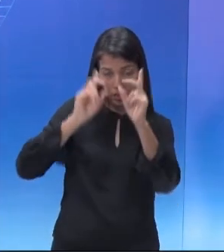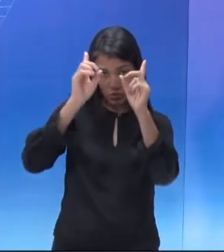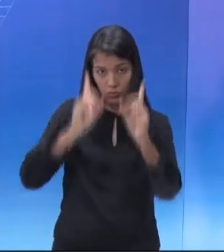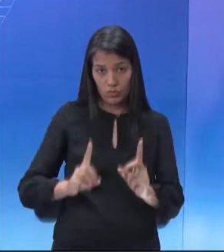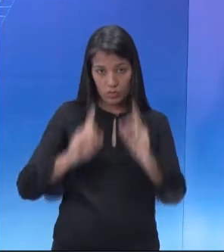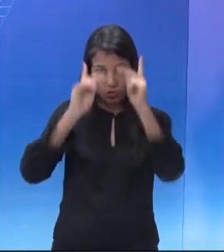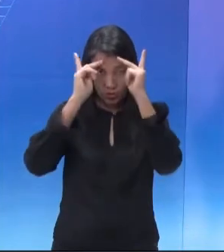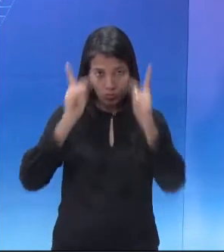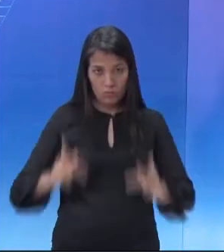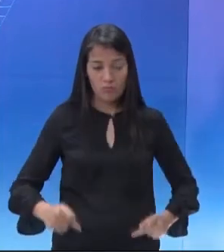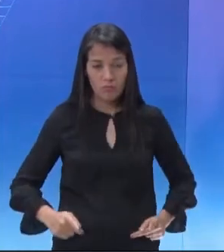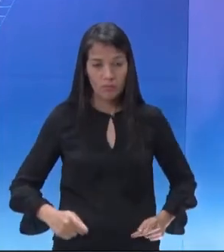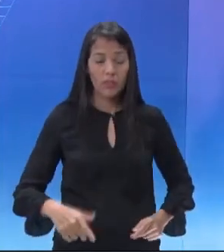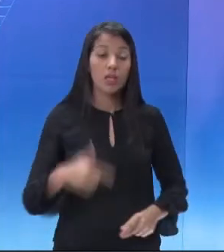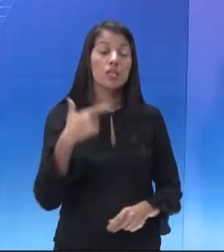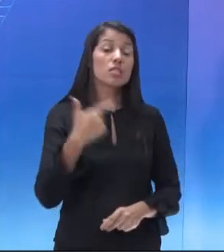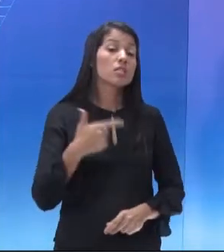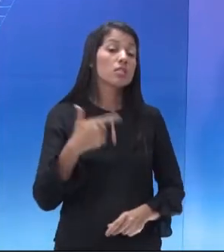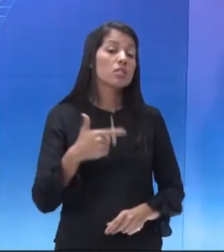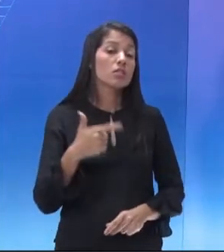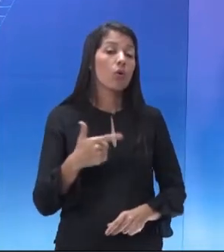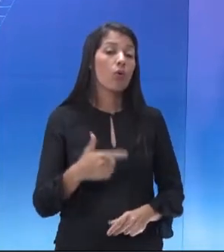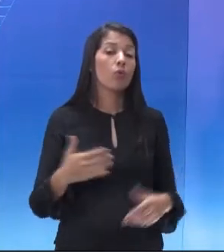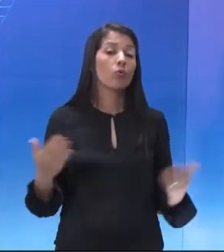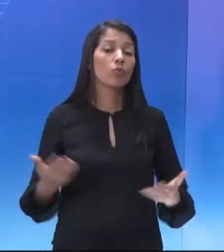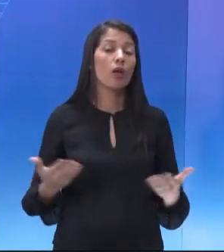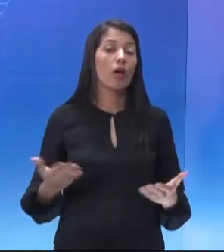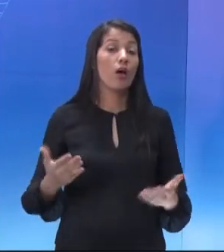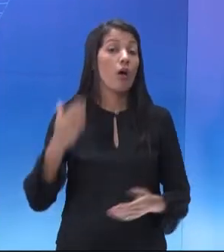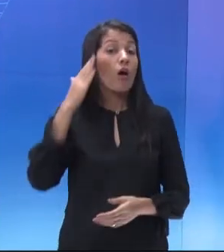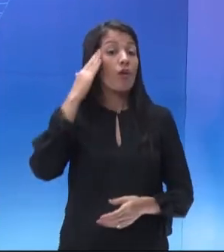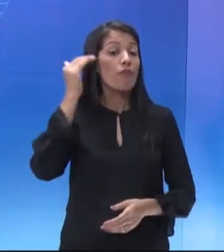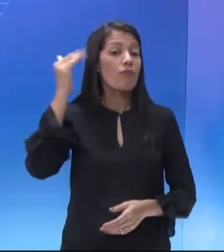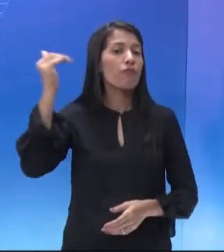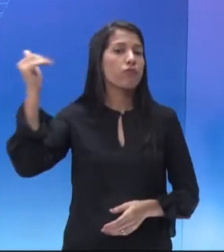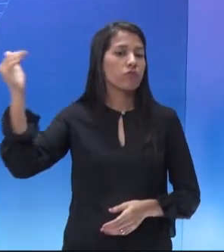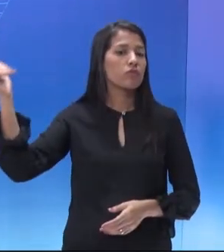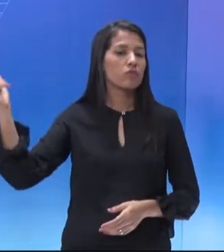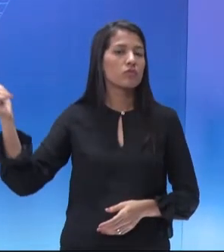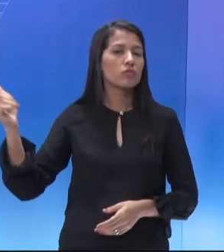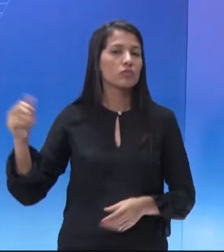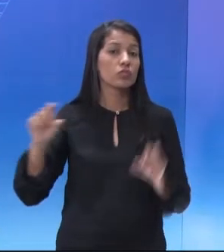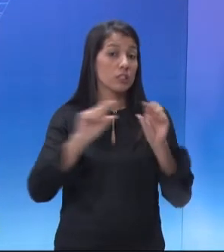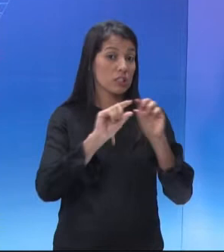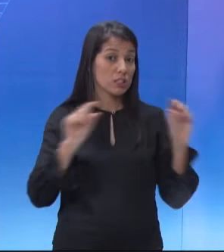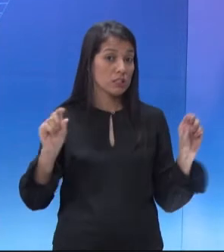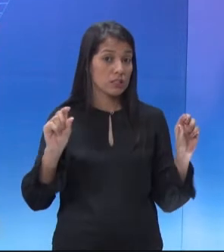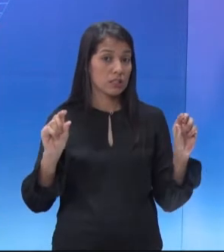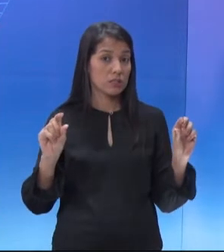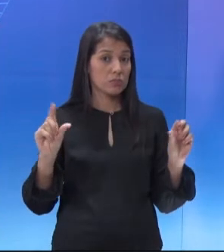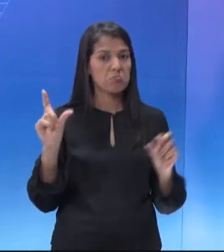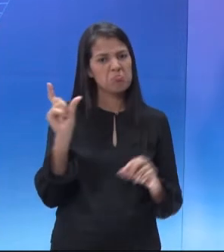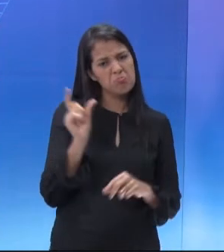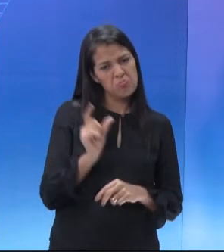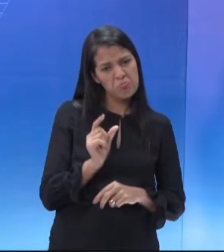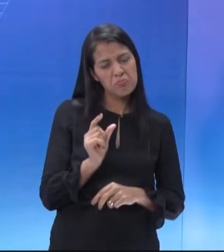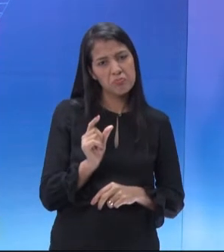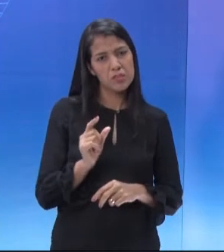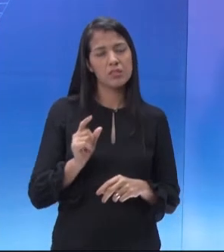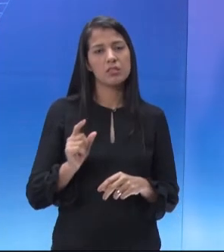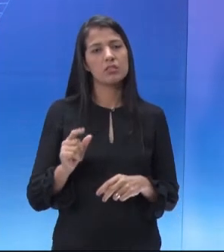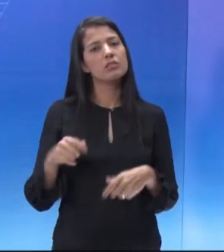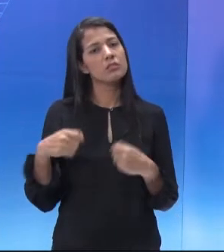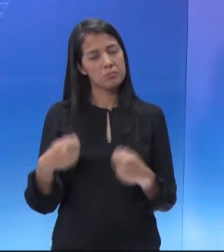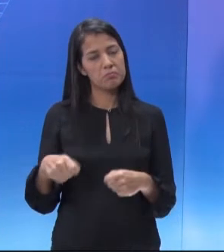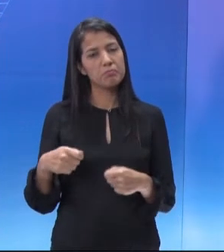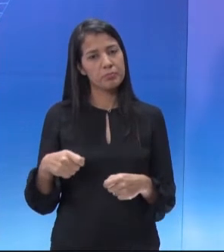agora para a segunda citação. A segunda citação que eu trouxe, também uma citação curta, hein? Dá para